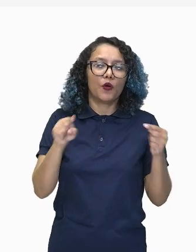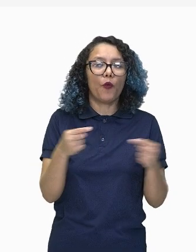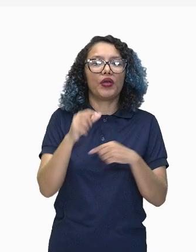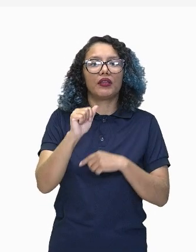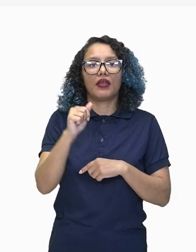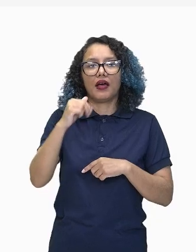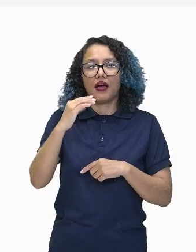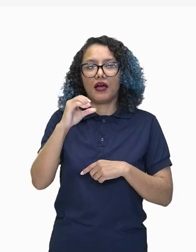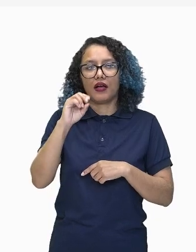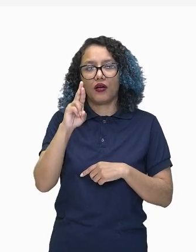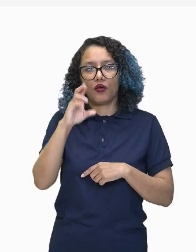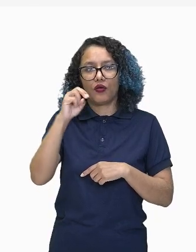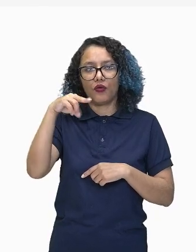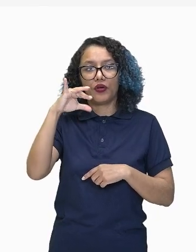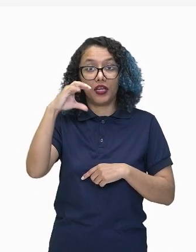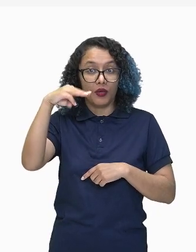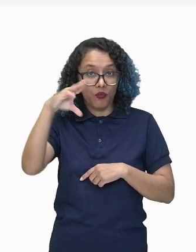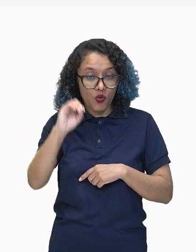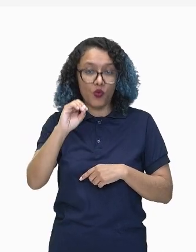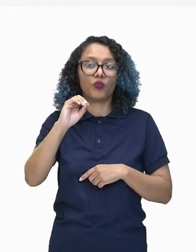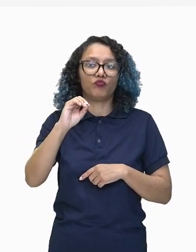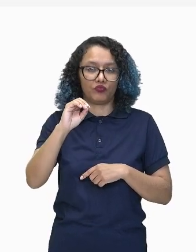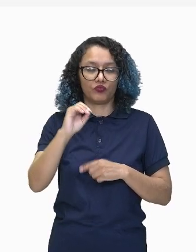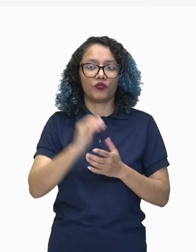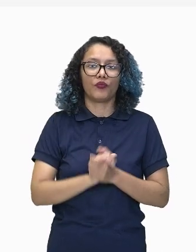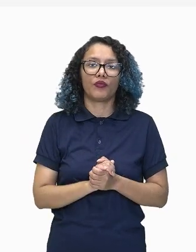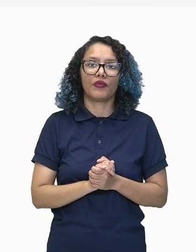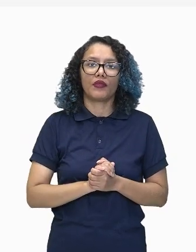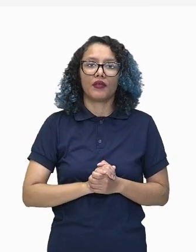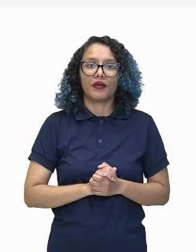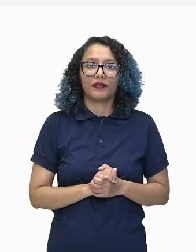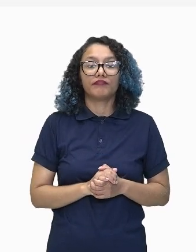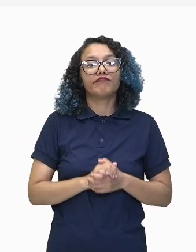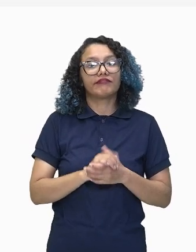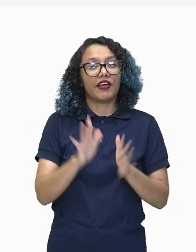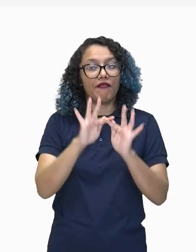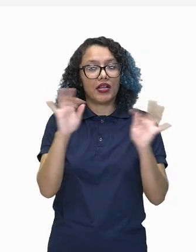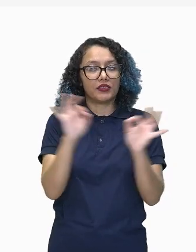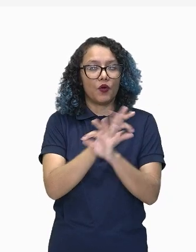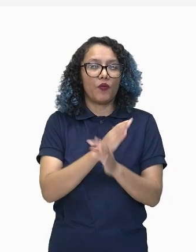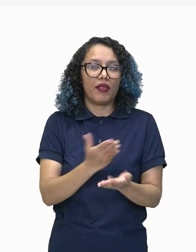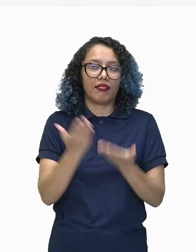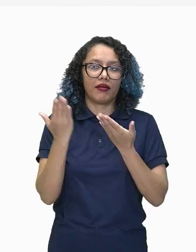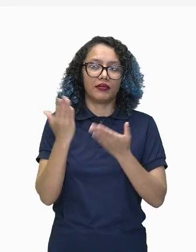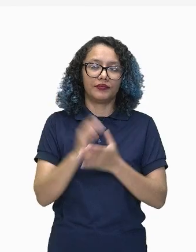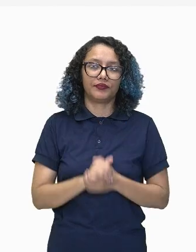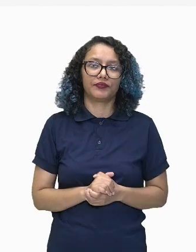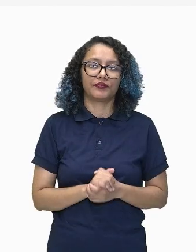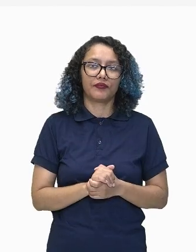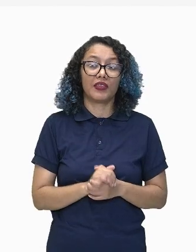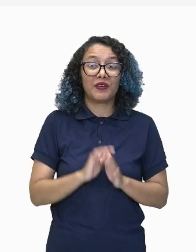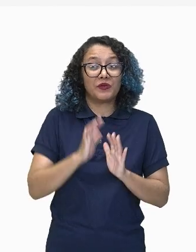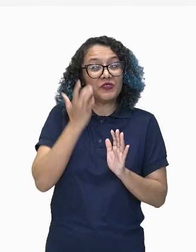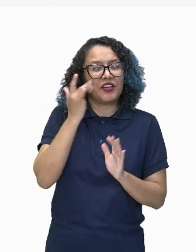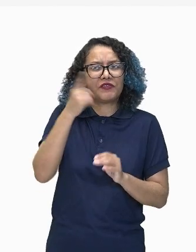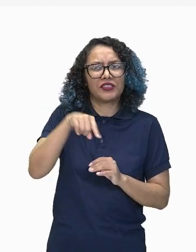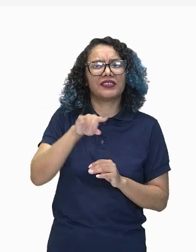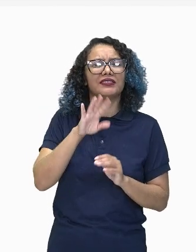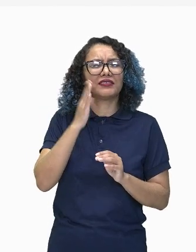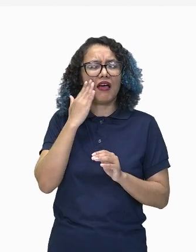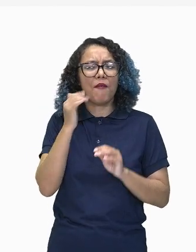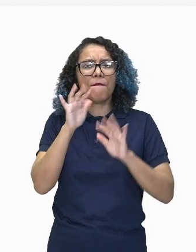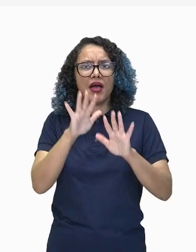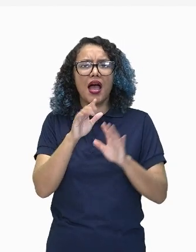um acrônimo, né? Aqui você tem o Greatest of All Time. Eu não sei se você sabe, mas aquele